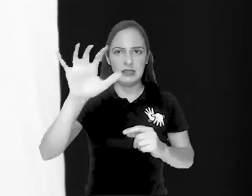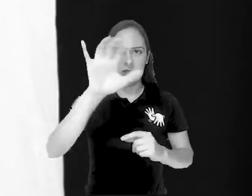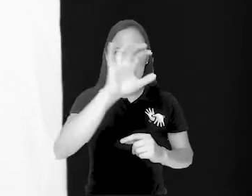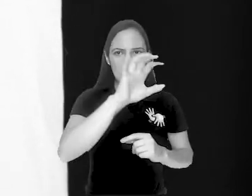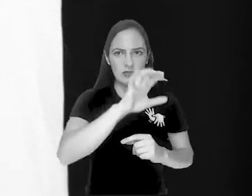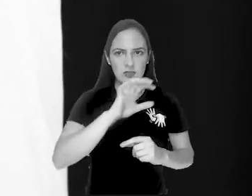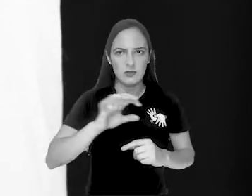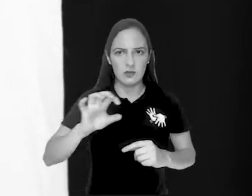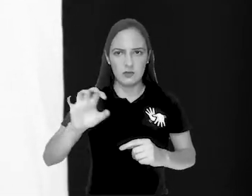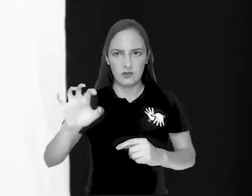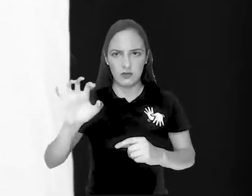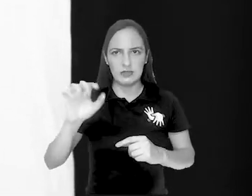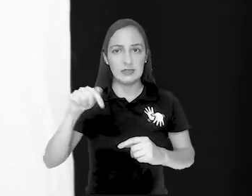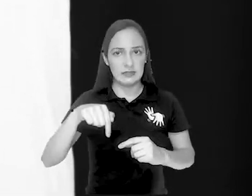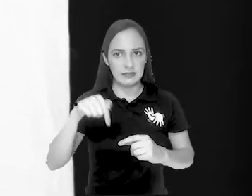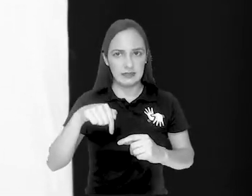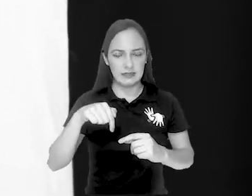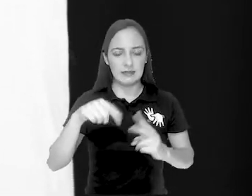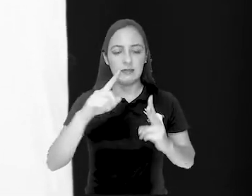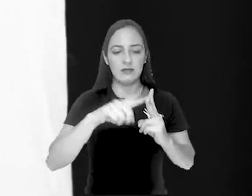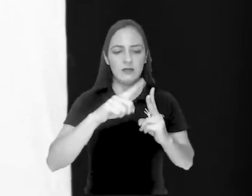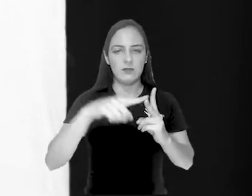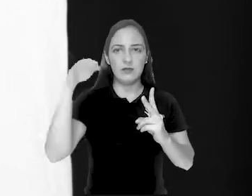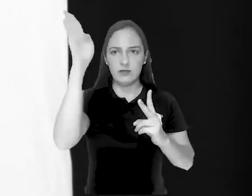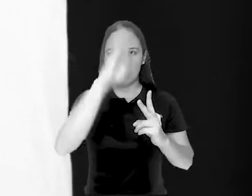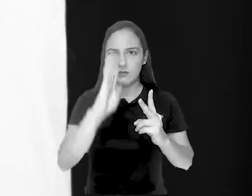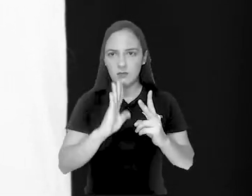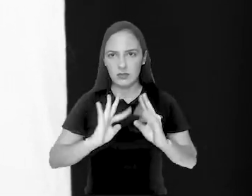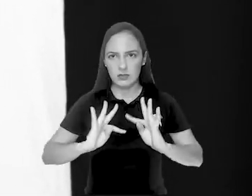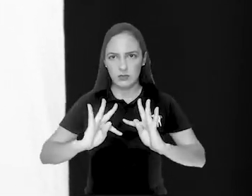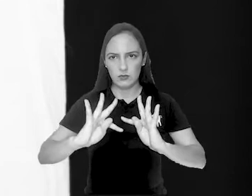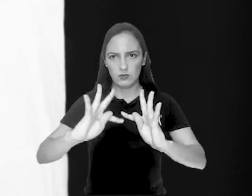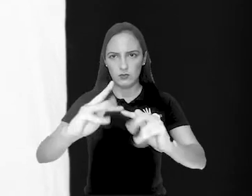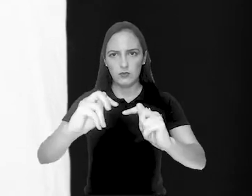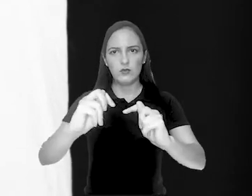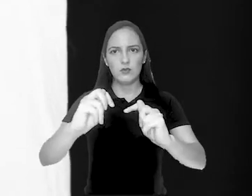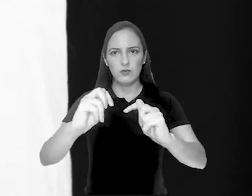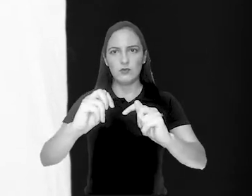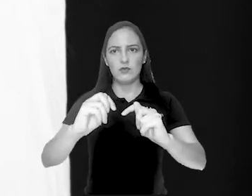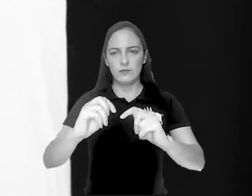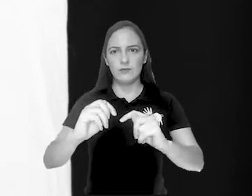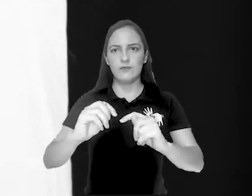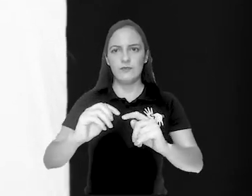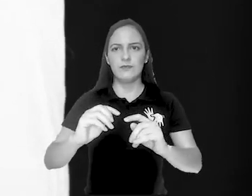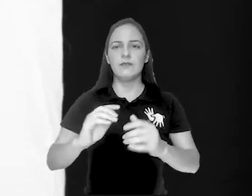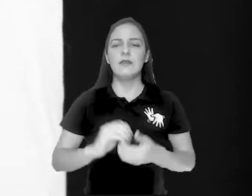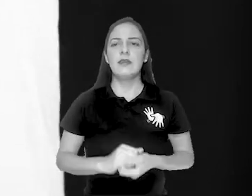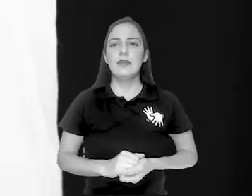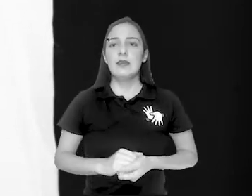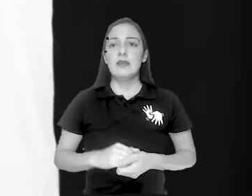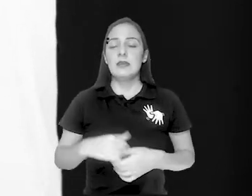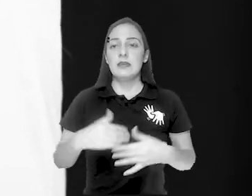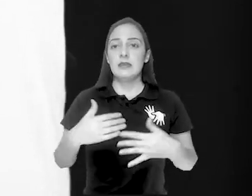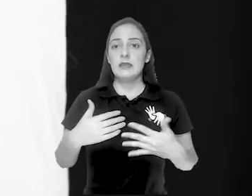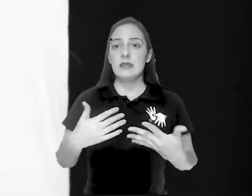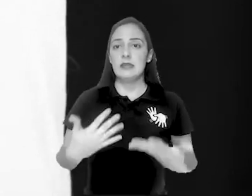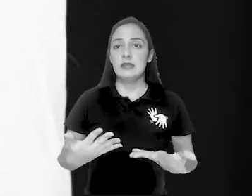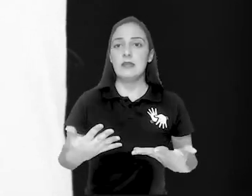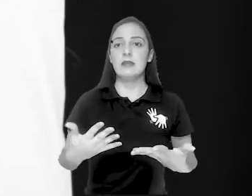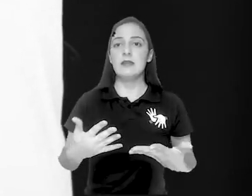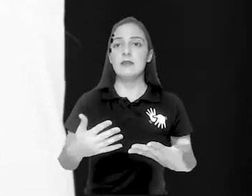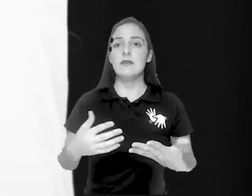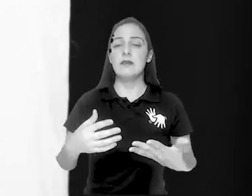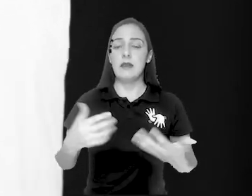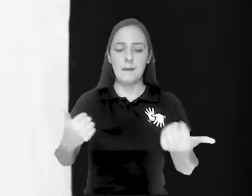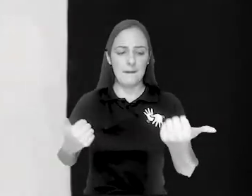DDD 32, e uma etapa nacional, com mesmo, sai 25 mil em prêmios, né? Que é também